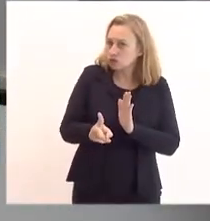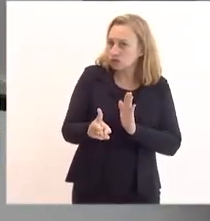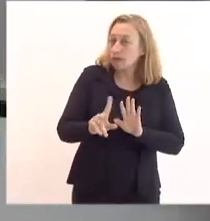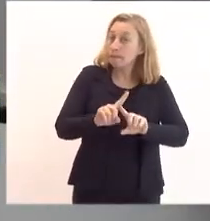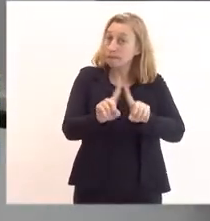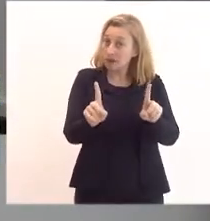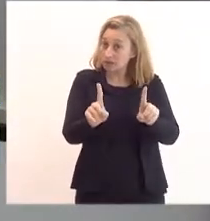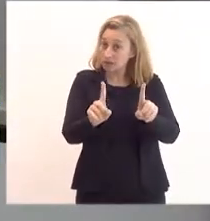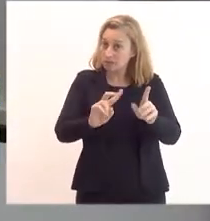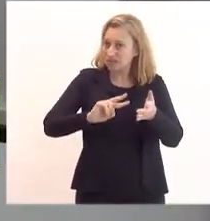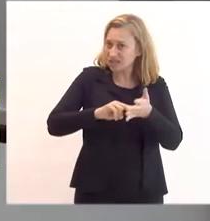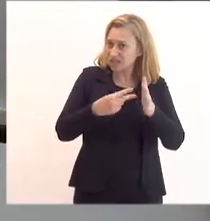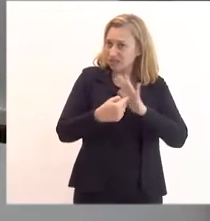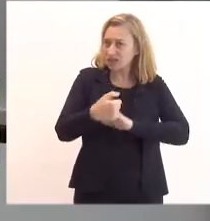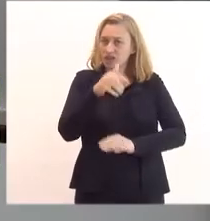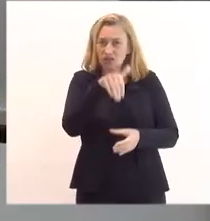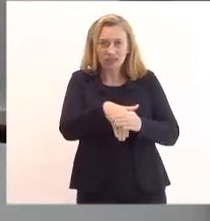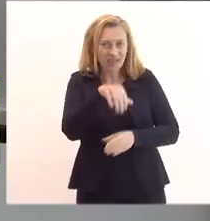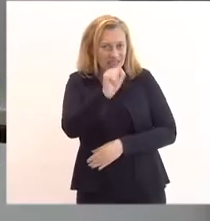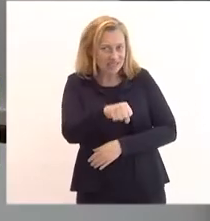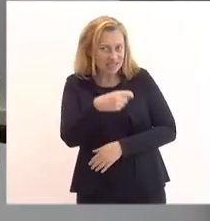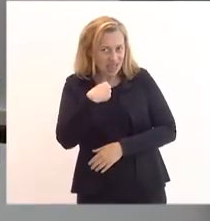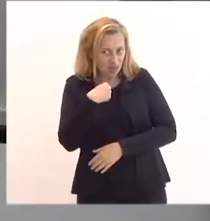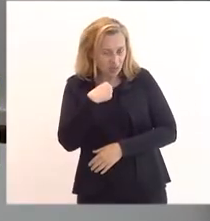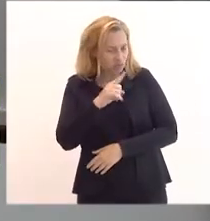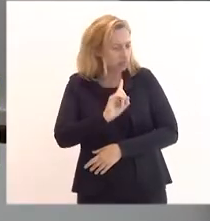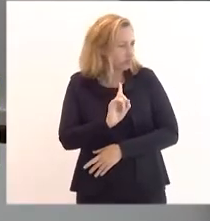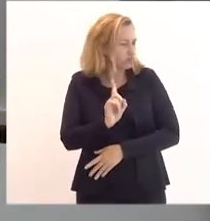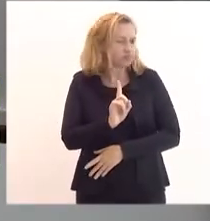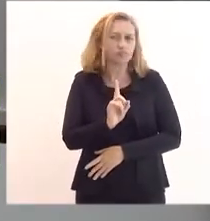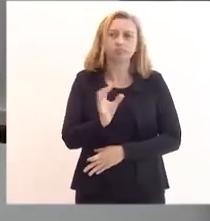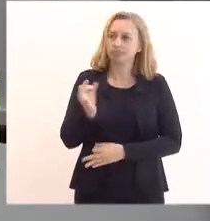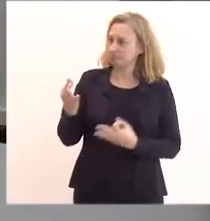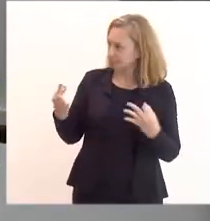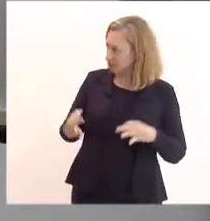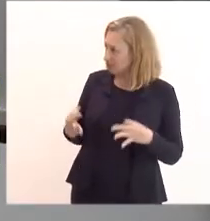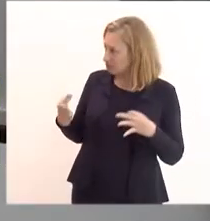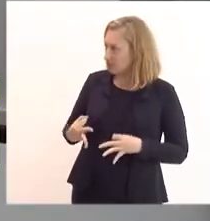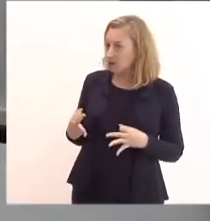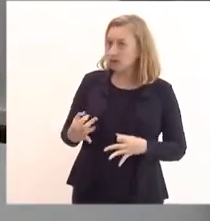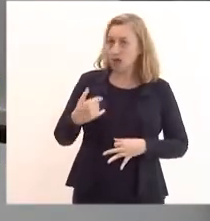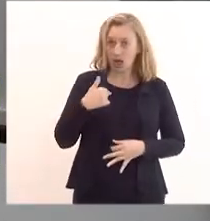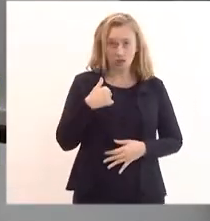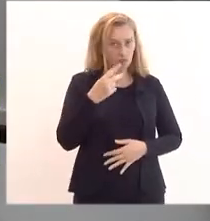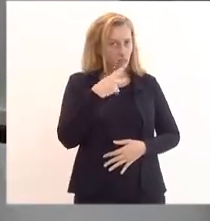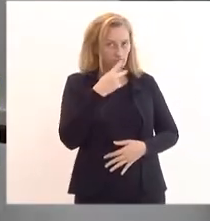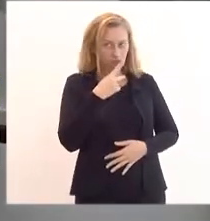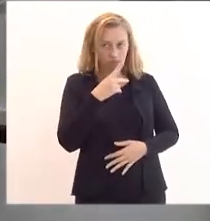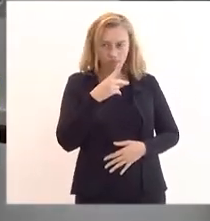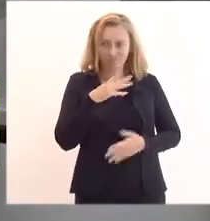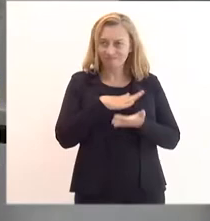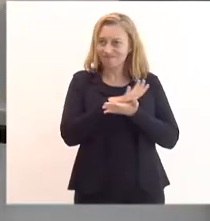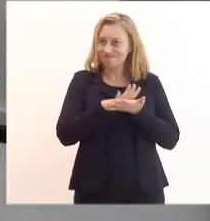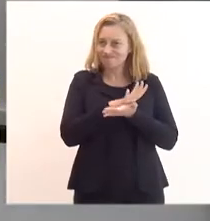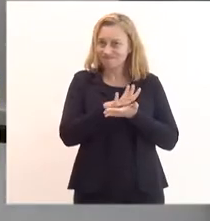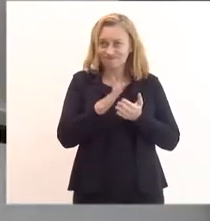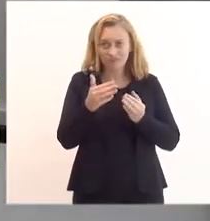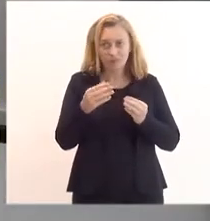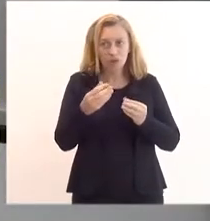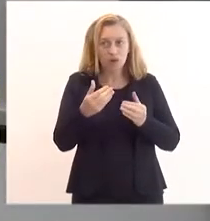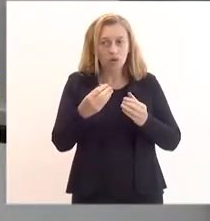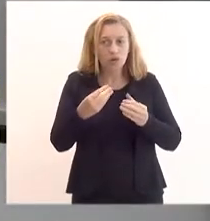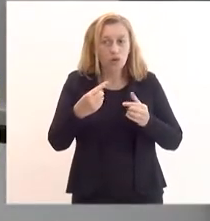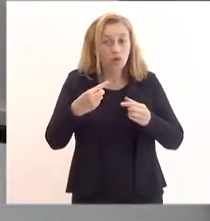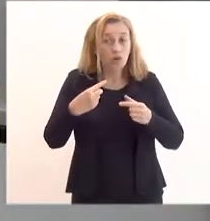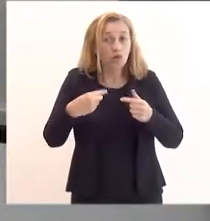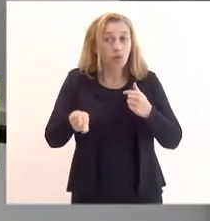não significa que você tenha que votar favoravelmente. Perfeito. Eu não vou obstar, não vou pedir vista, mas eu quero